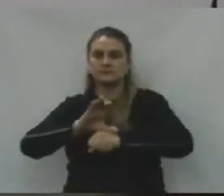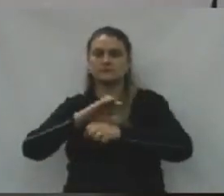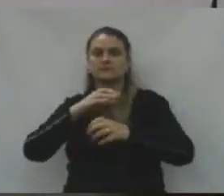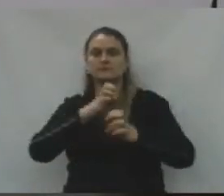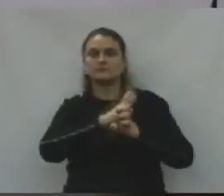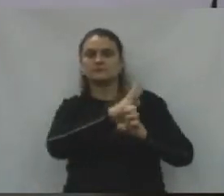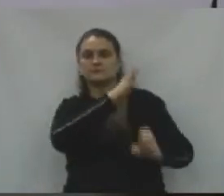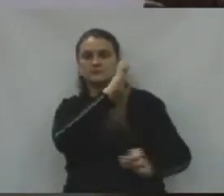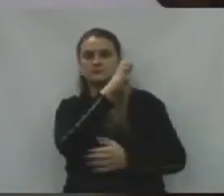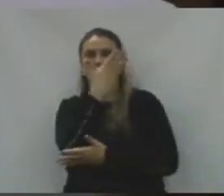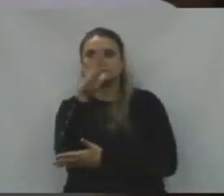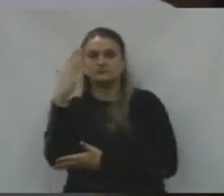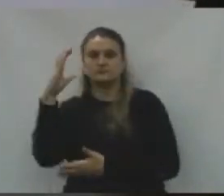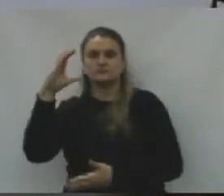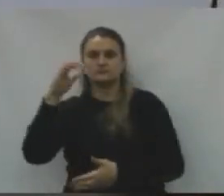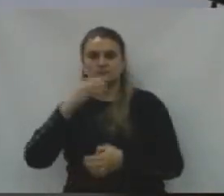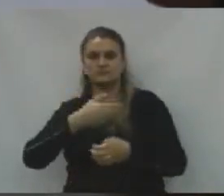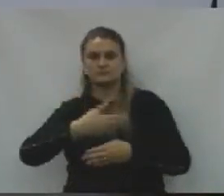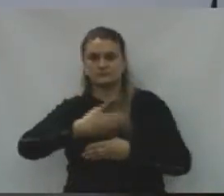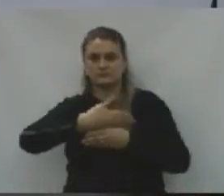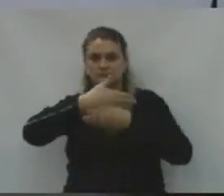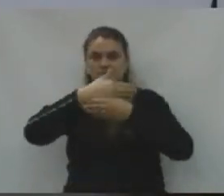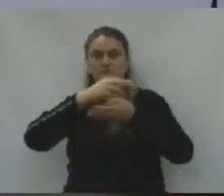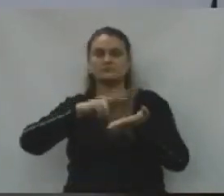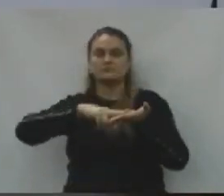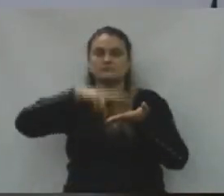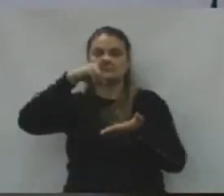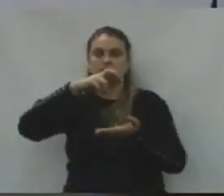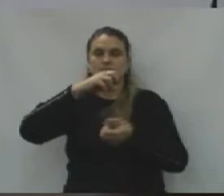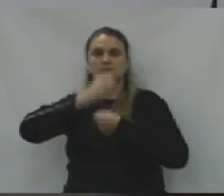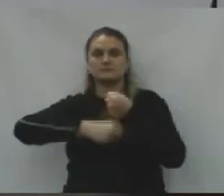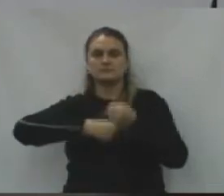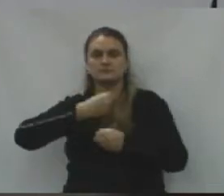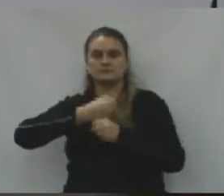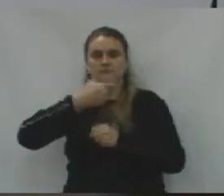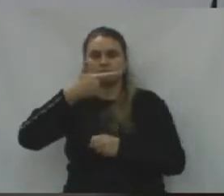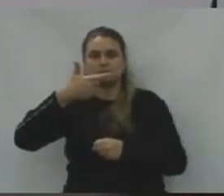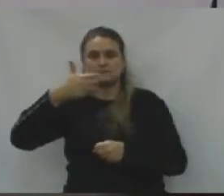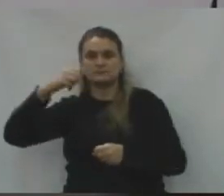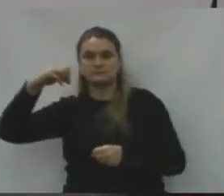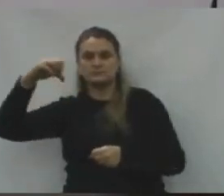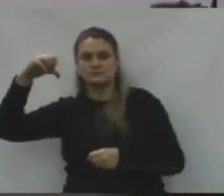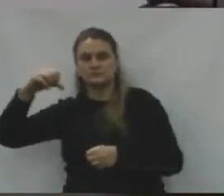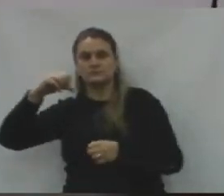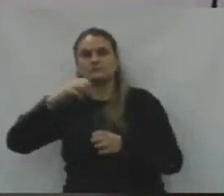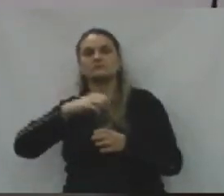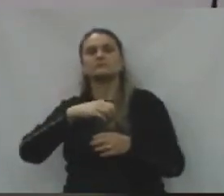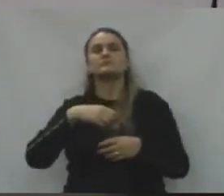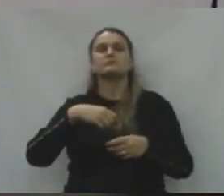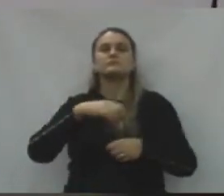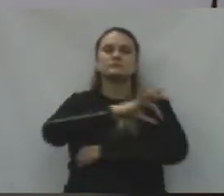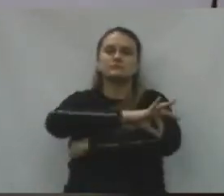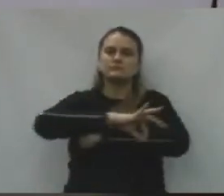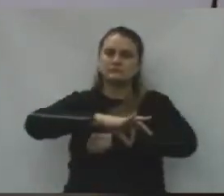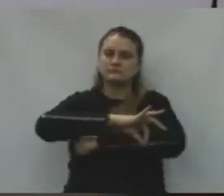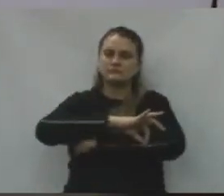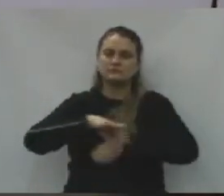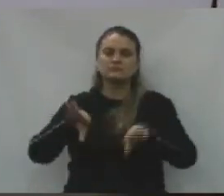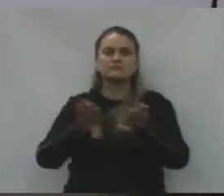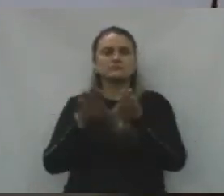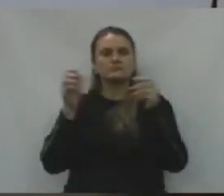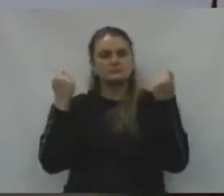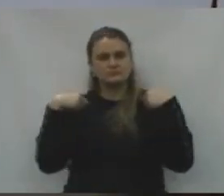engenharia ambiental, engenharia civil no período diurno. Em 2009, arquitetura e urbanismo, bacharelado em educação